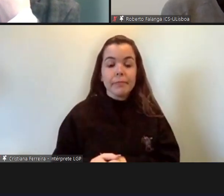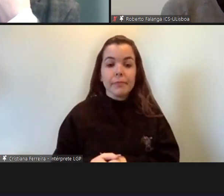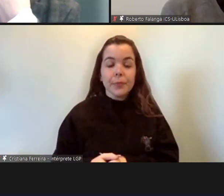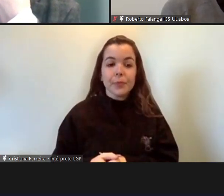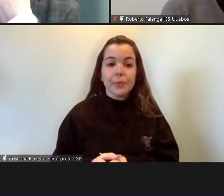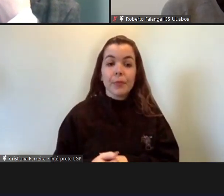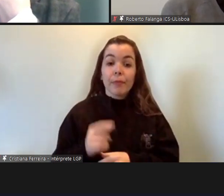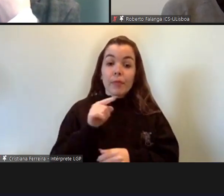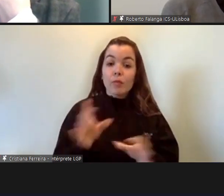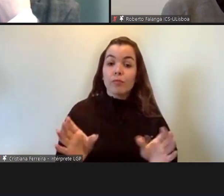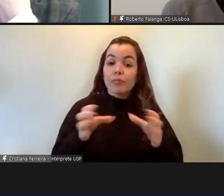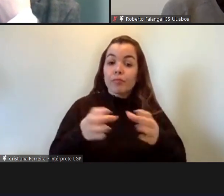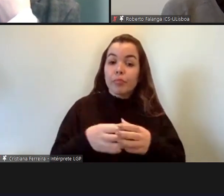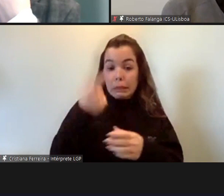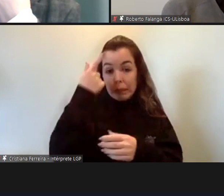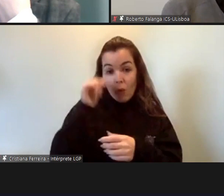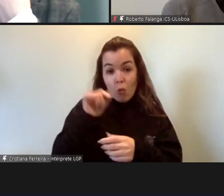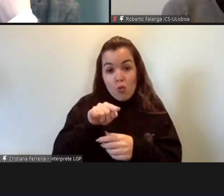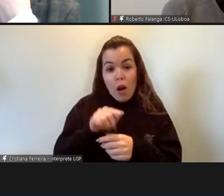Este pacote vem no âmbito